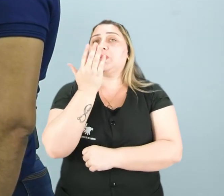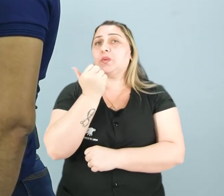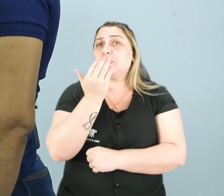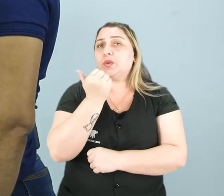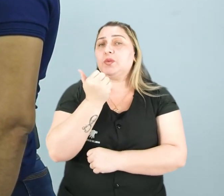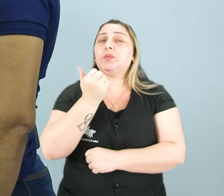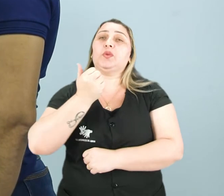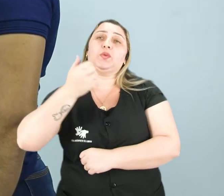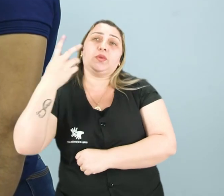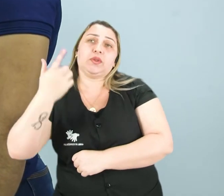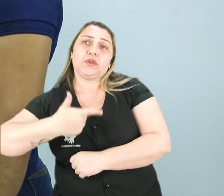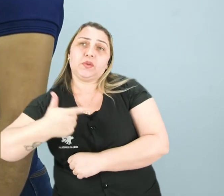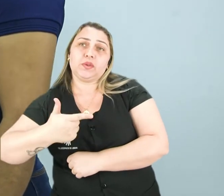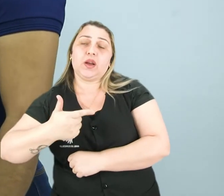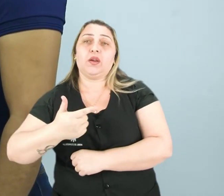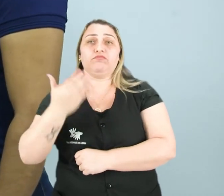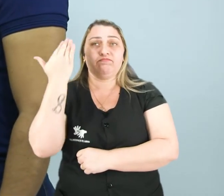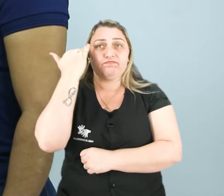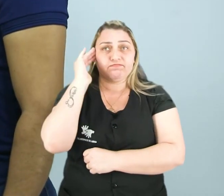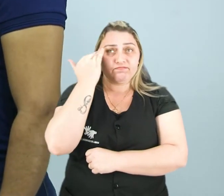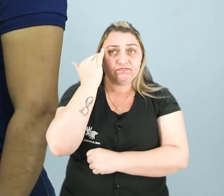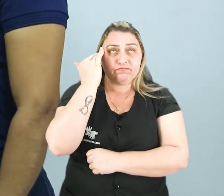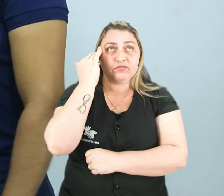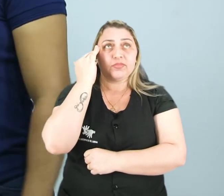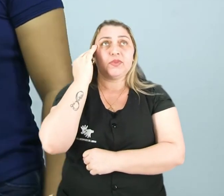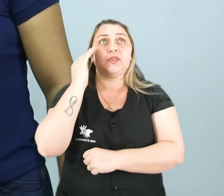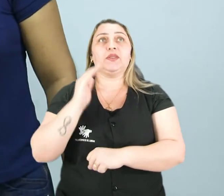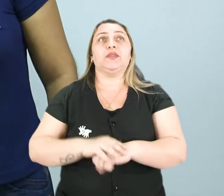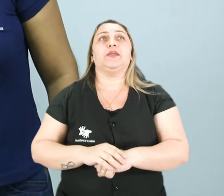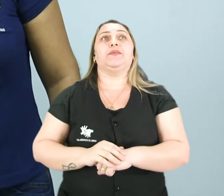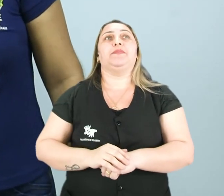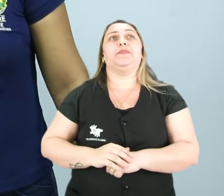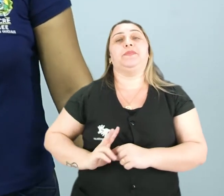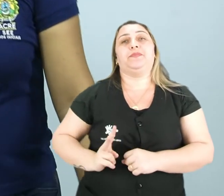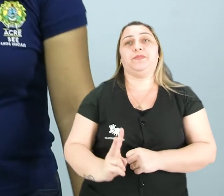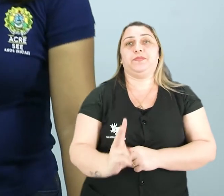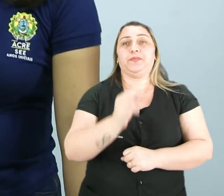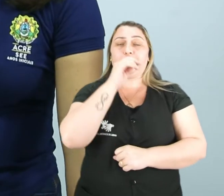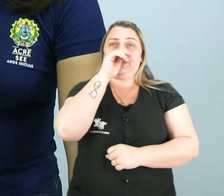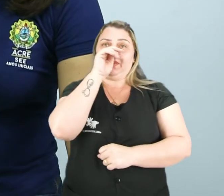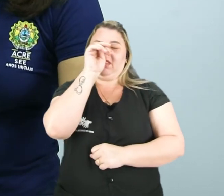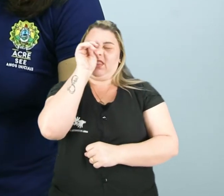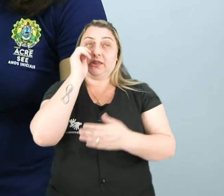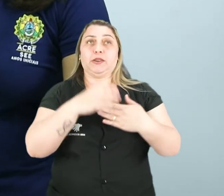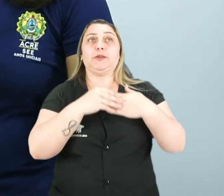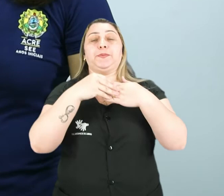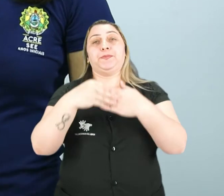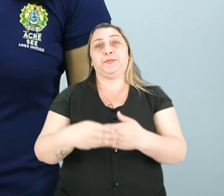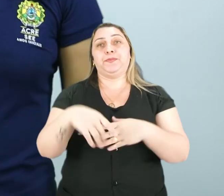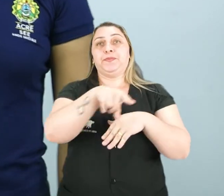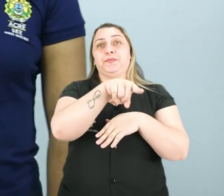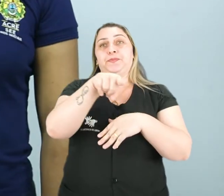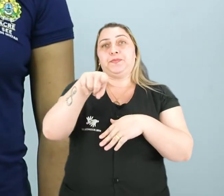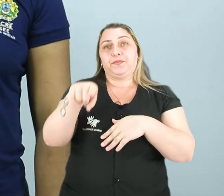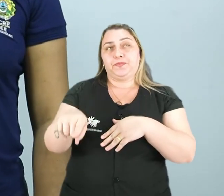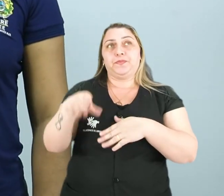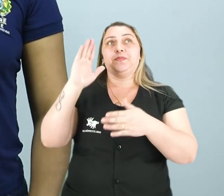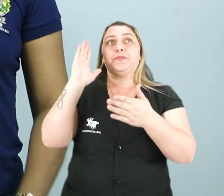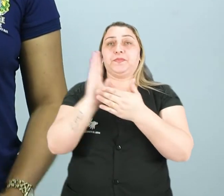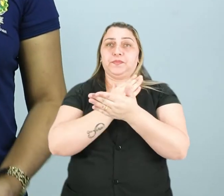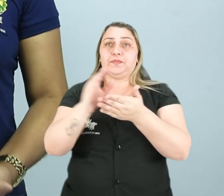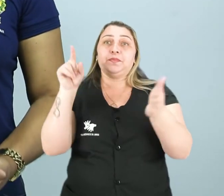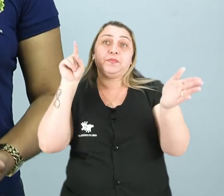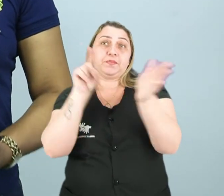alimenta do secundário. Compreendido? Então, vamos aqui. Eu trouxe aqui para vocês